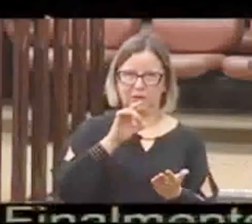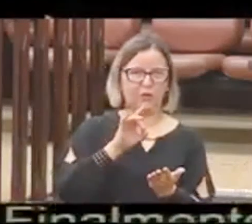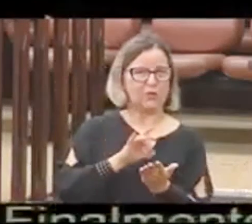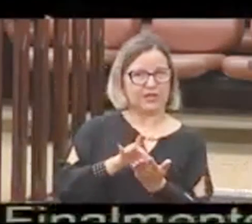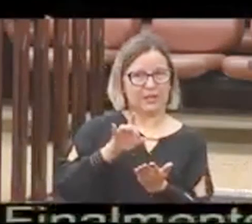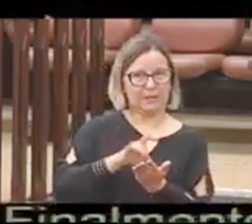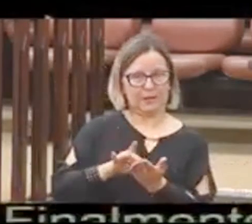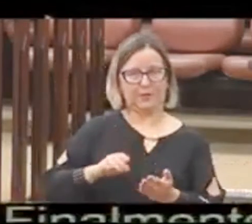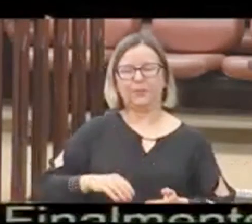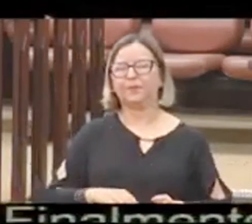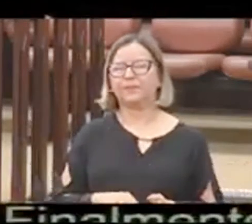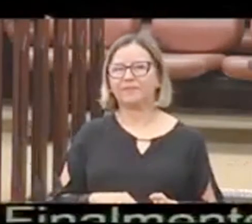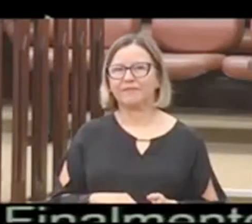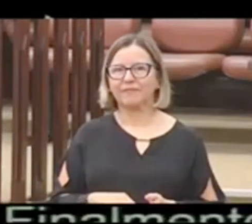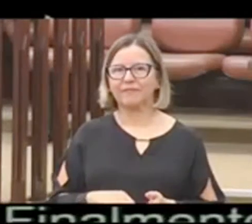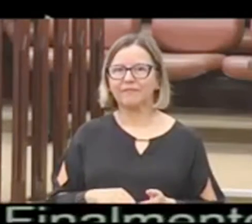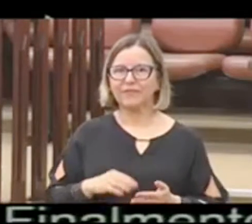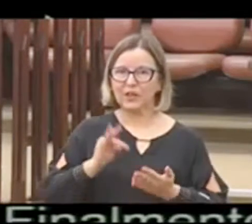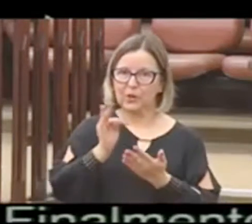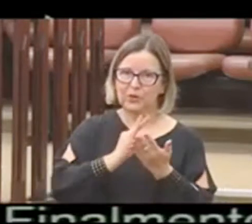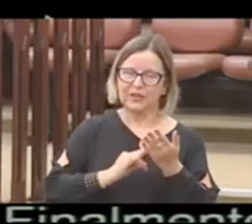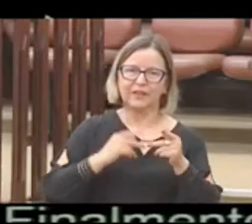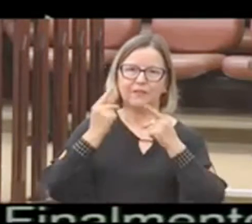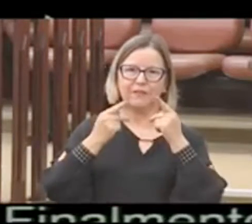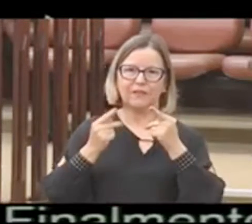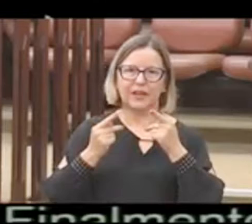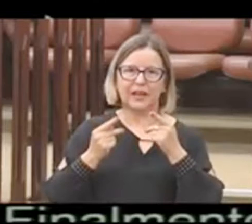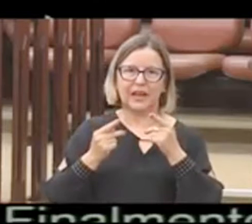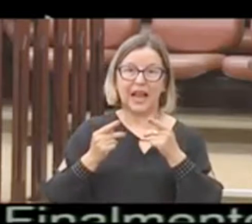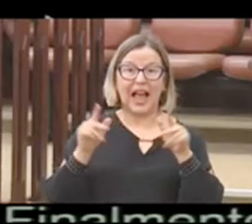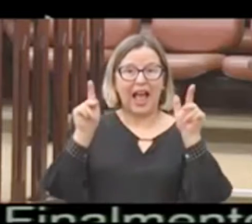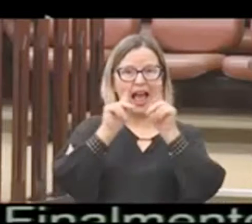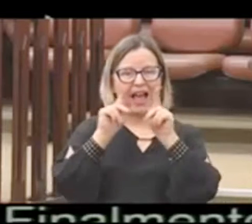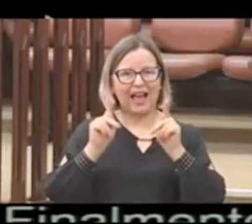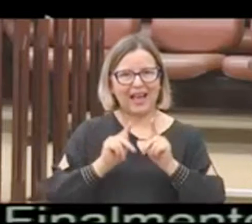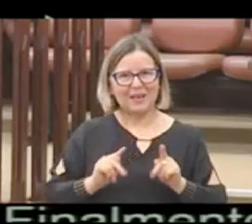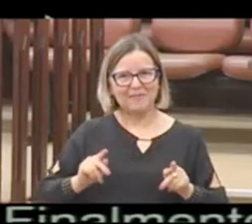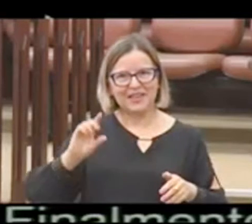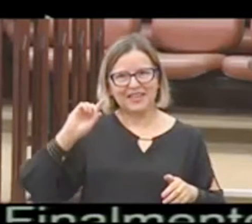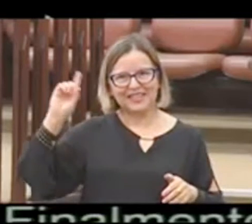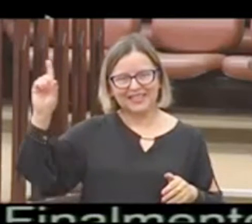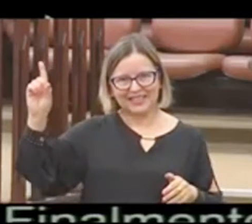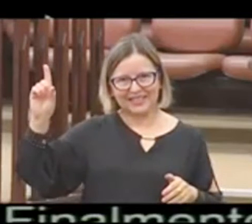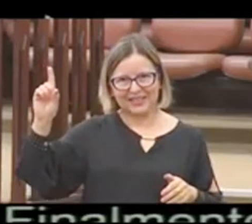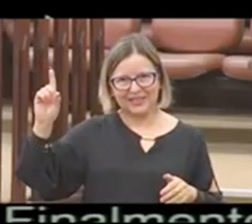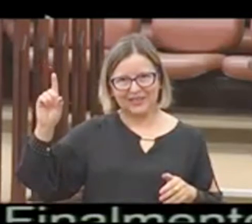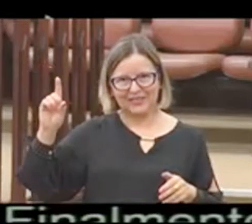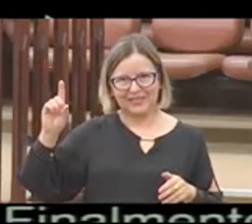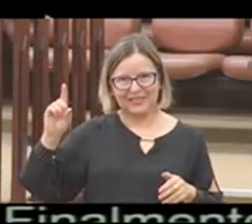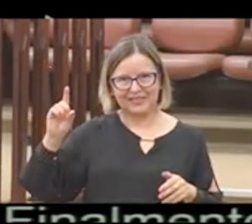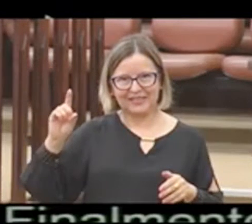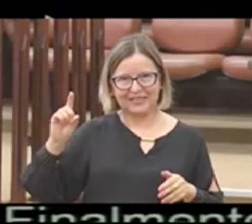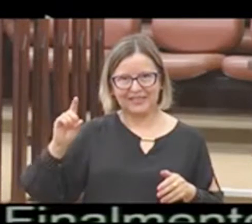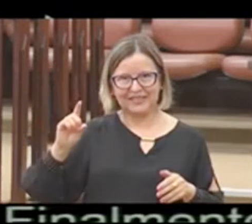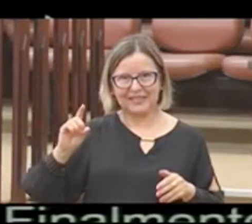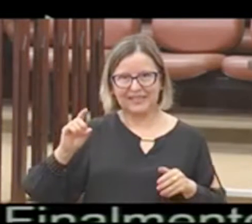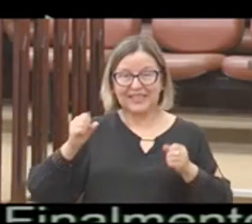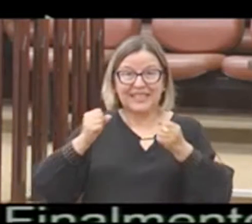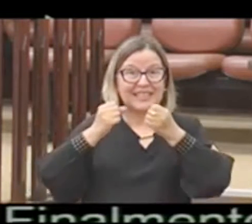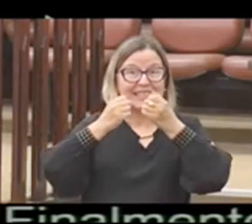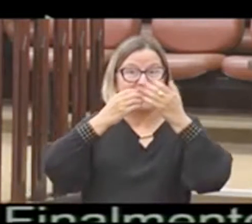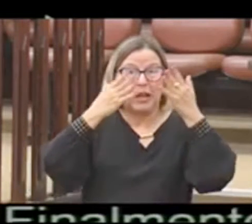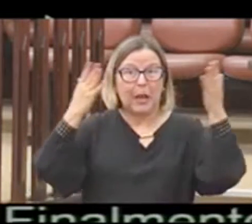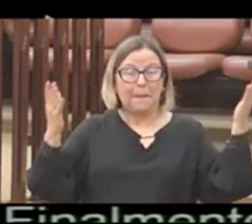todo o entendimento, guardará o vosso coração. É como se fosse uma proteção através de uma guarda militar